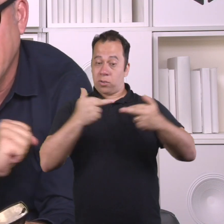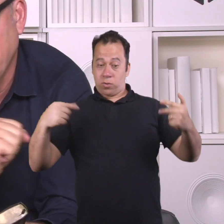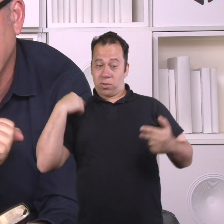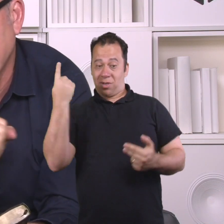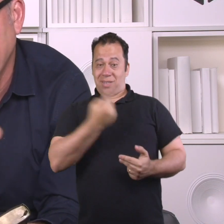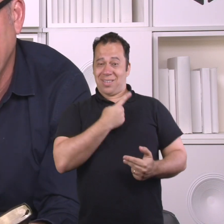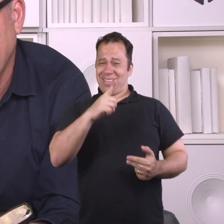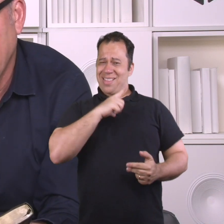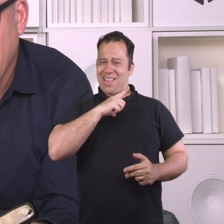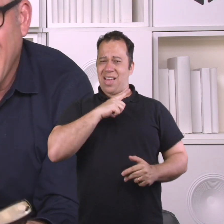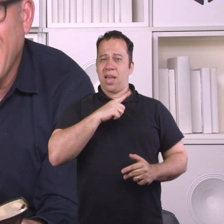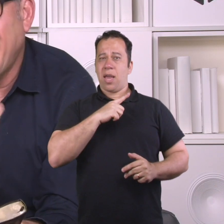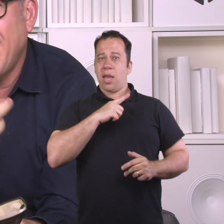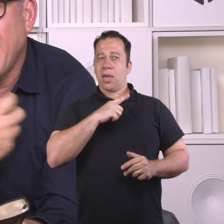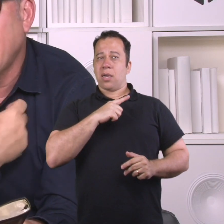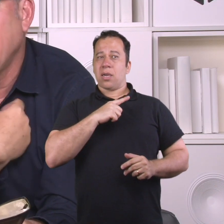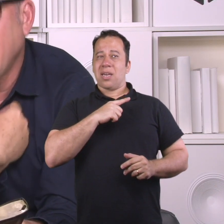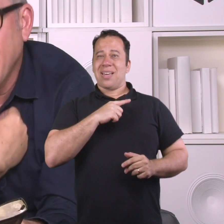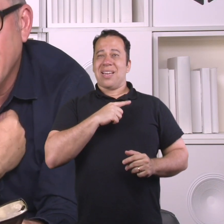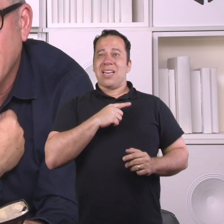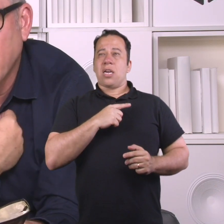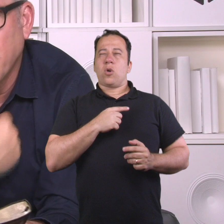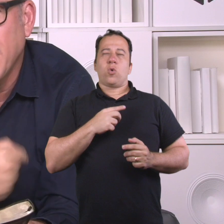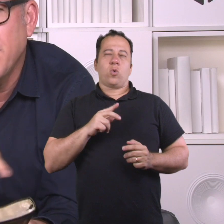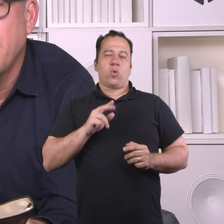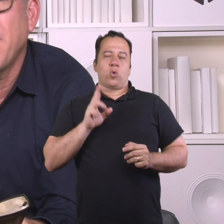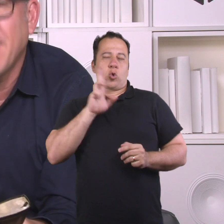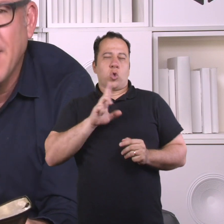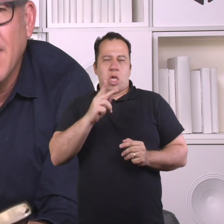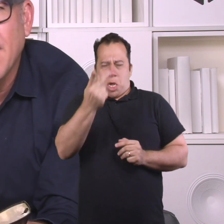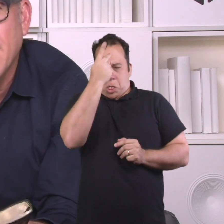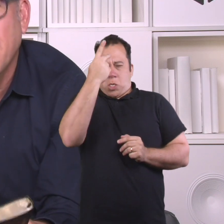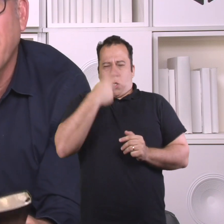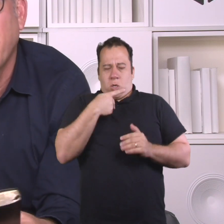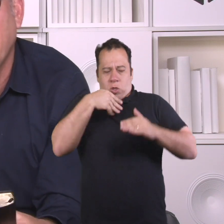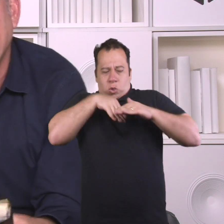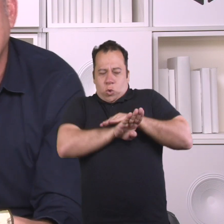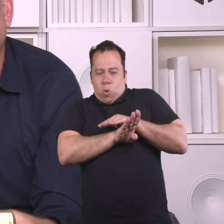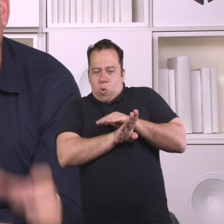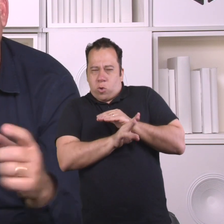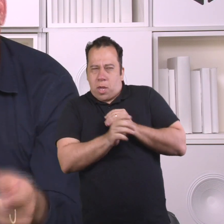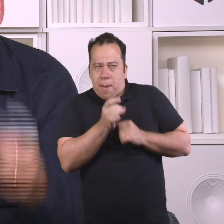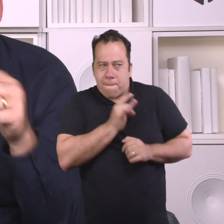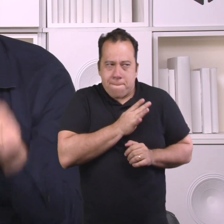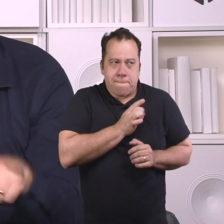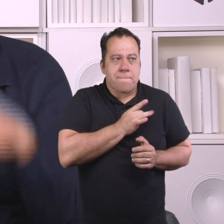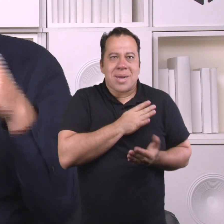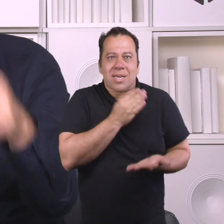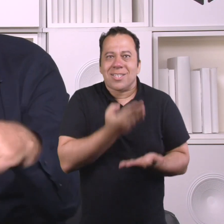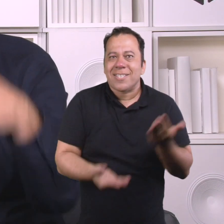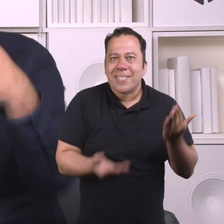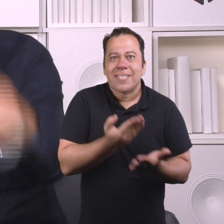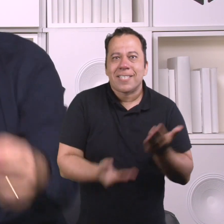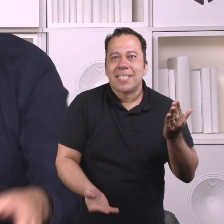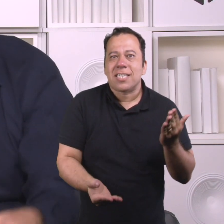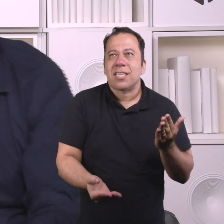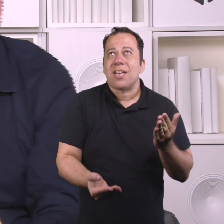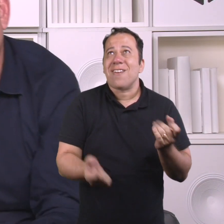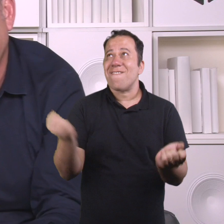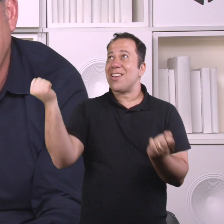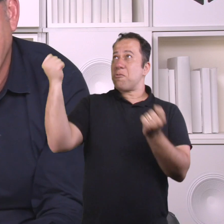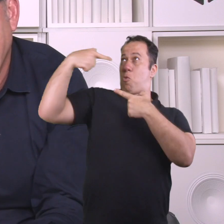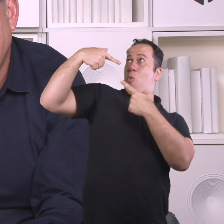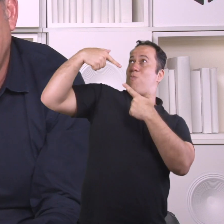de quem as possui. Reter riqueza com medo de perdê-las é uma forma de trair o propósito de Deus para as